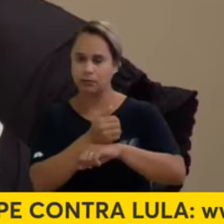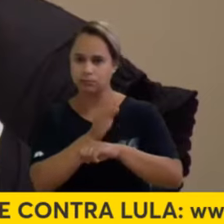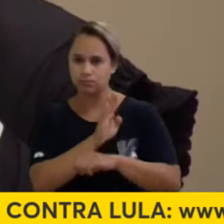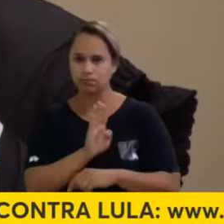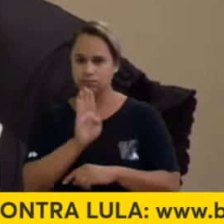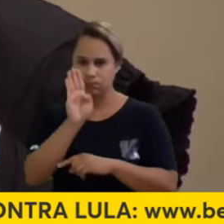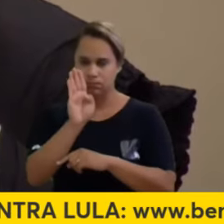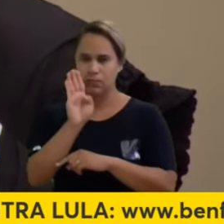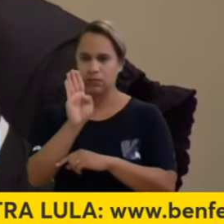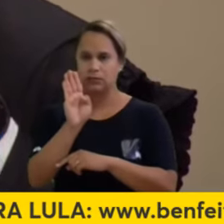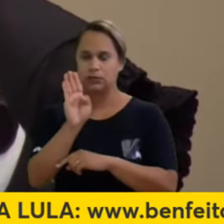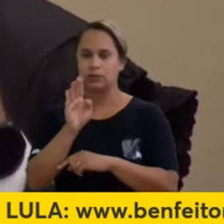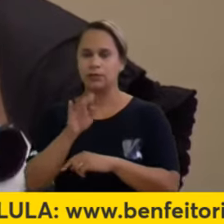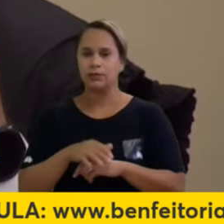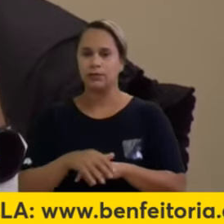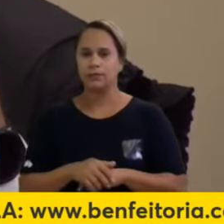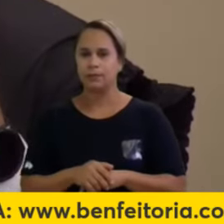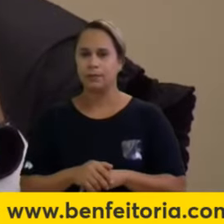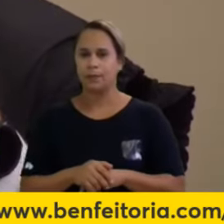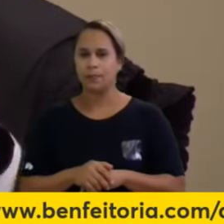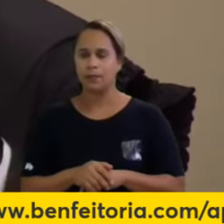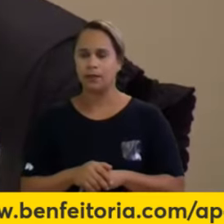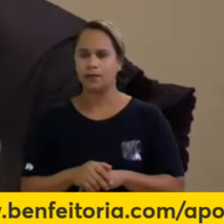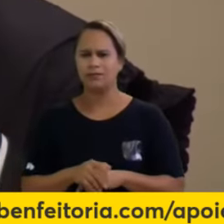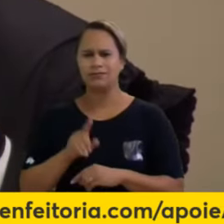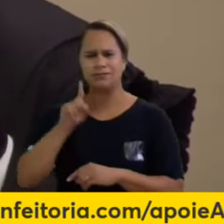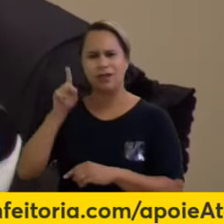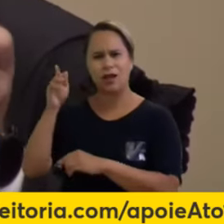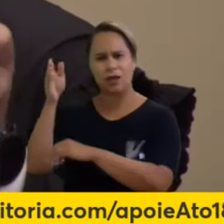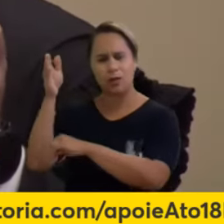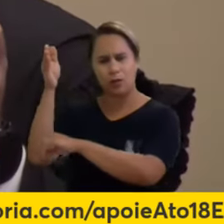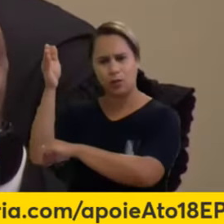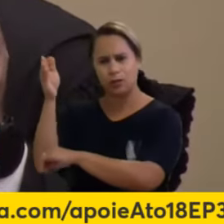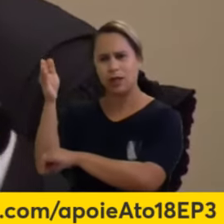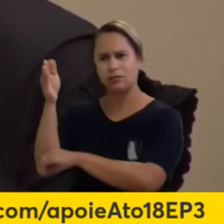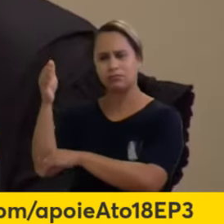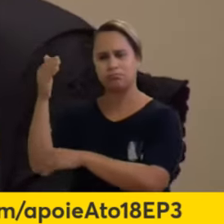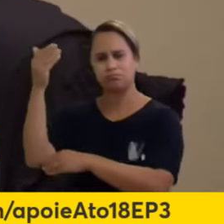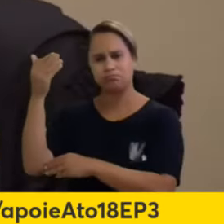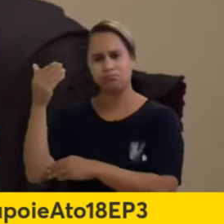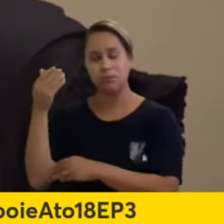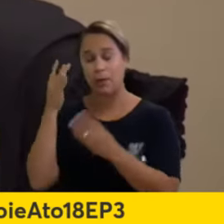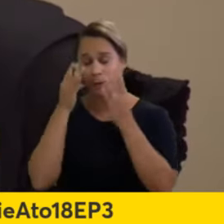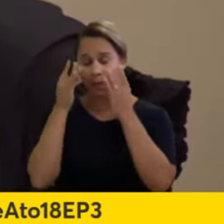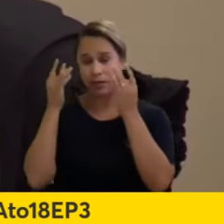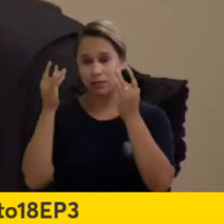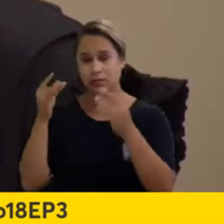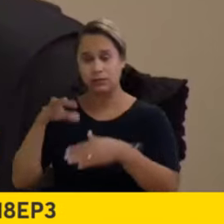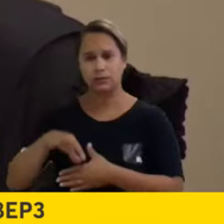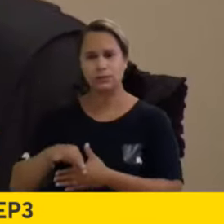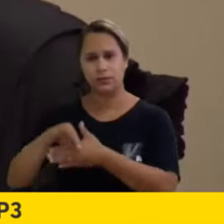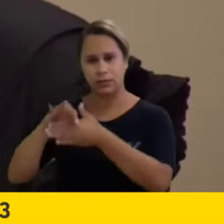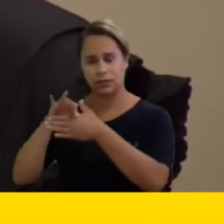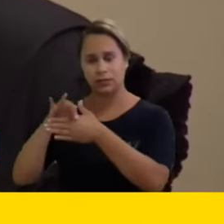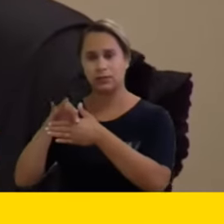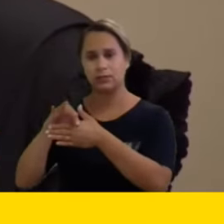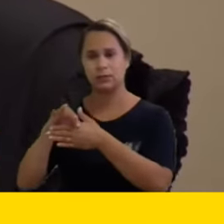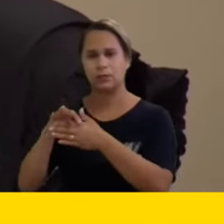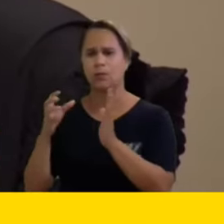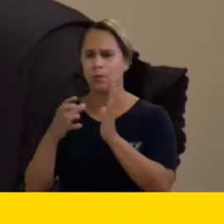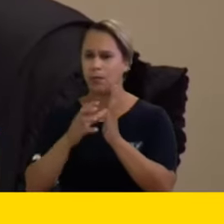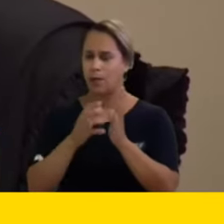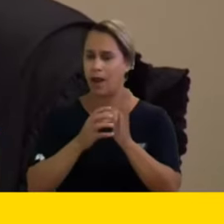Paulo de 29 de Janeiro de 22 em hotel de Recife com a presença de lideranças nacionais do partido e aqui cito a matéria da Folha